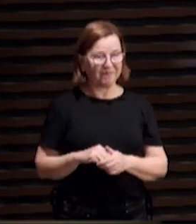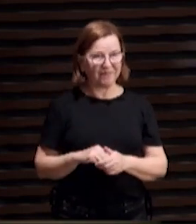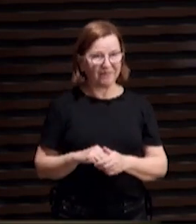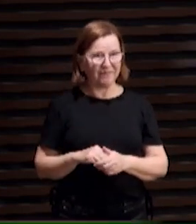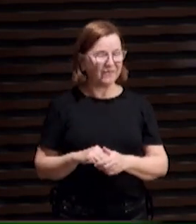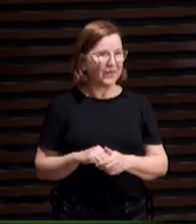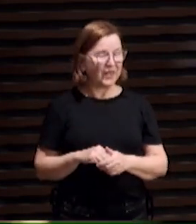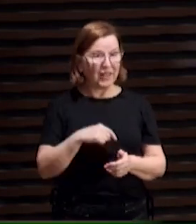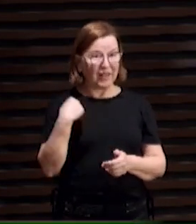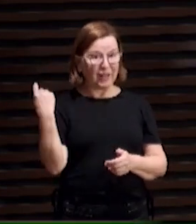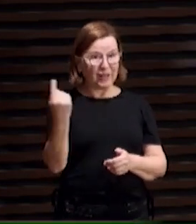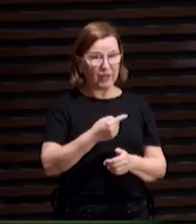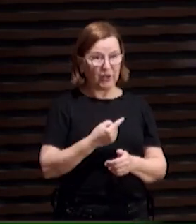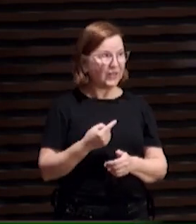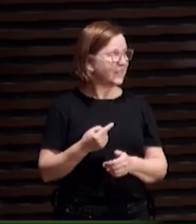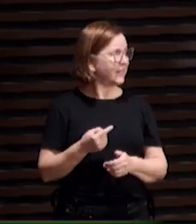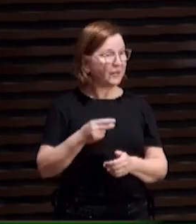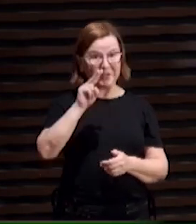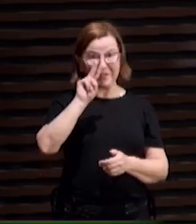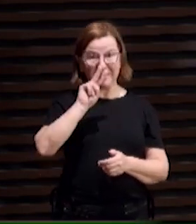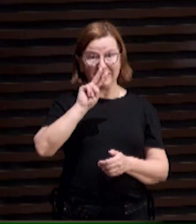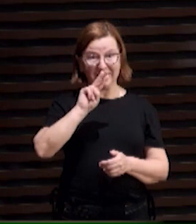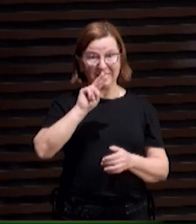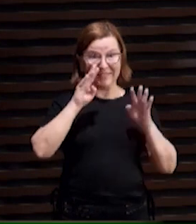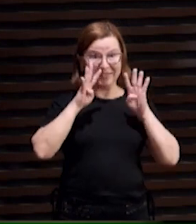nós iríamos vê-lo